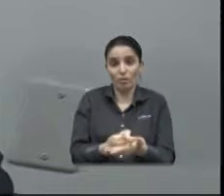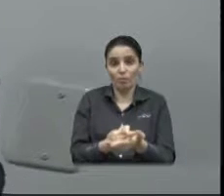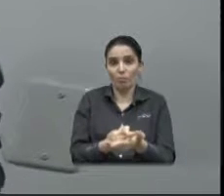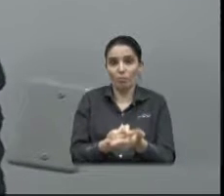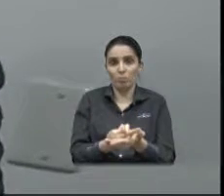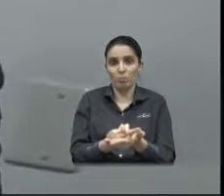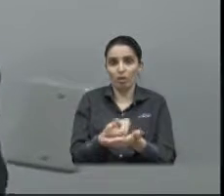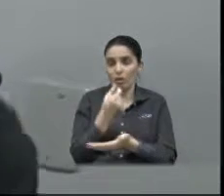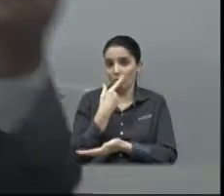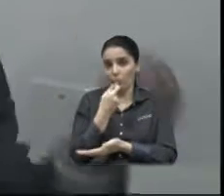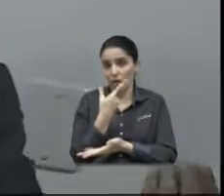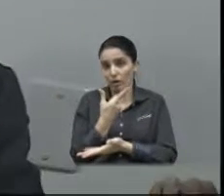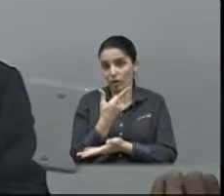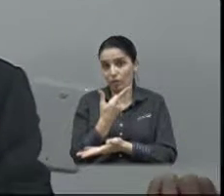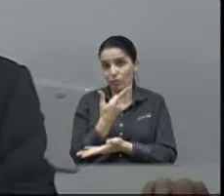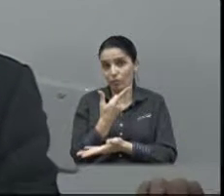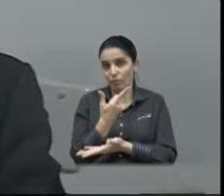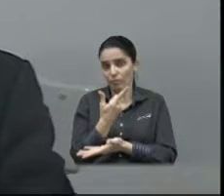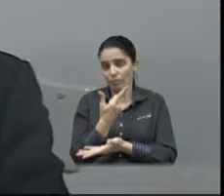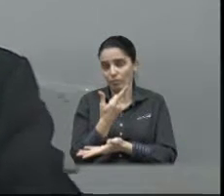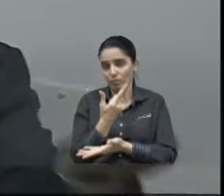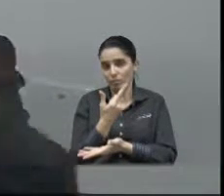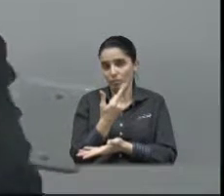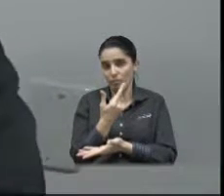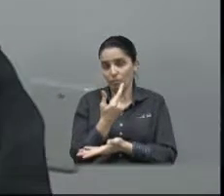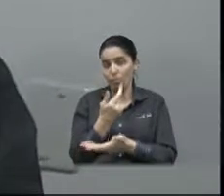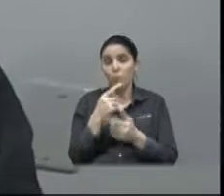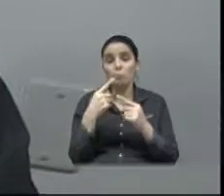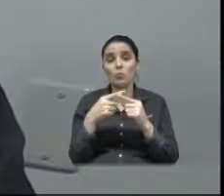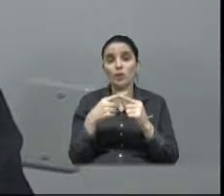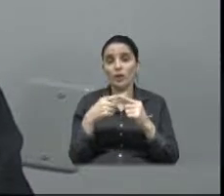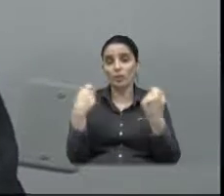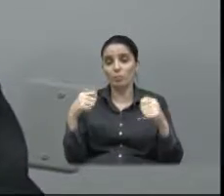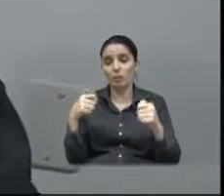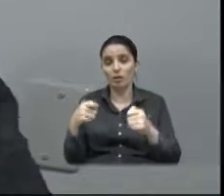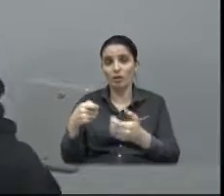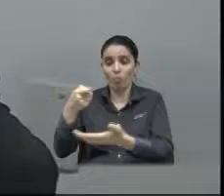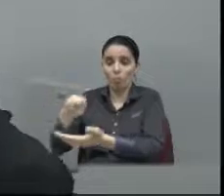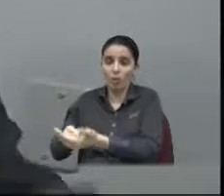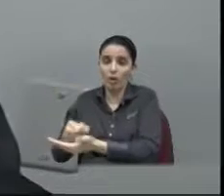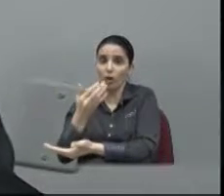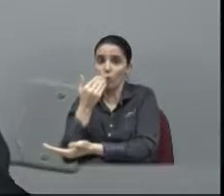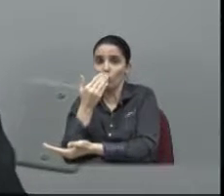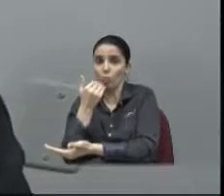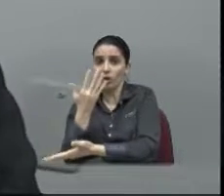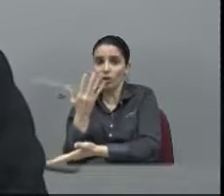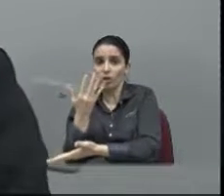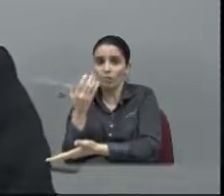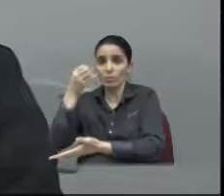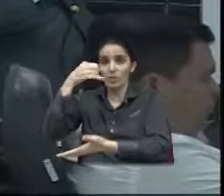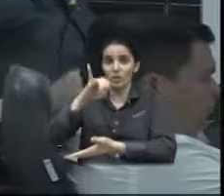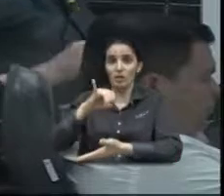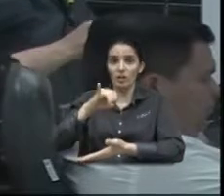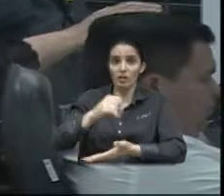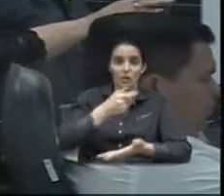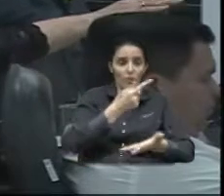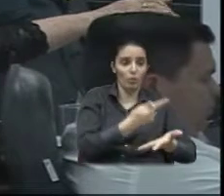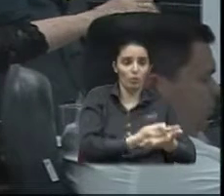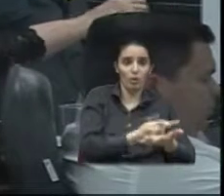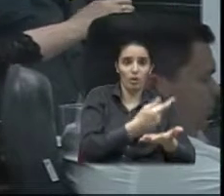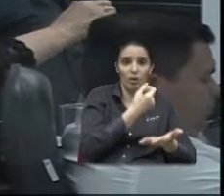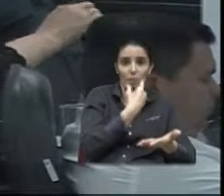Porque se ele comprar o remédio, ele não come. Se ele come, ele não compra remédio. Então, essa realidade